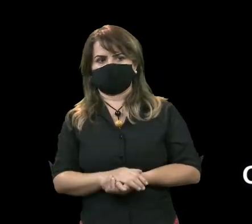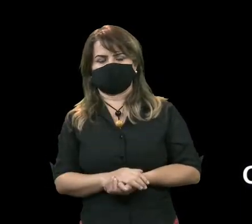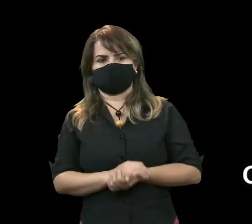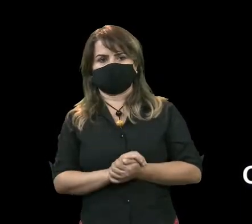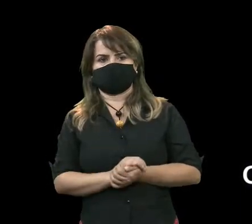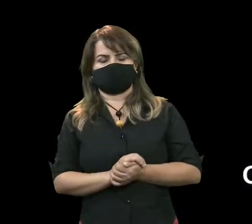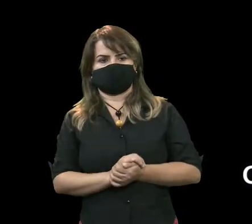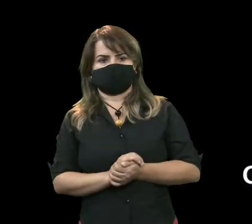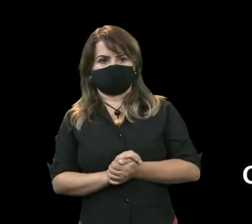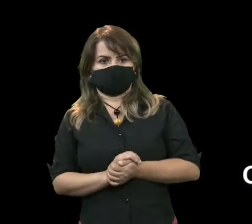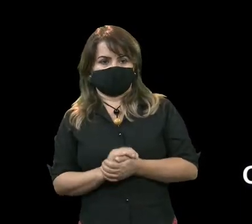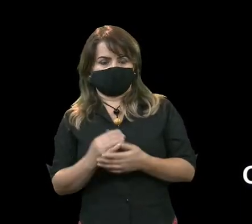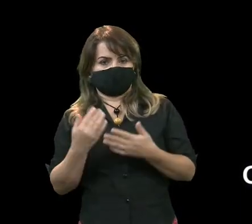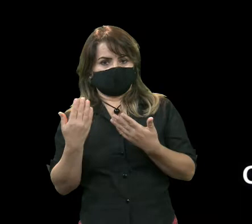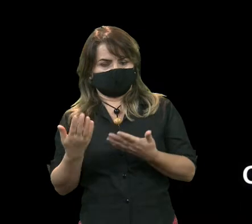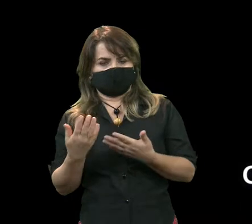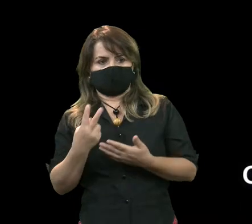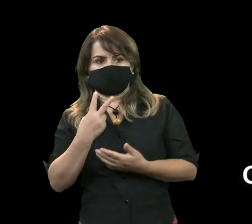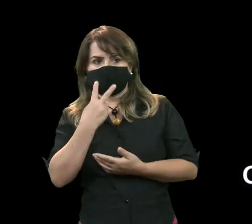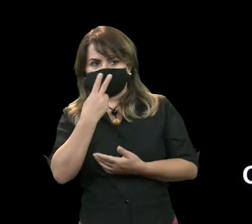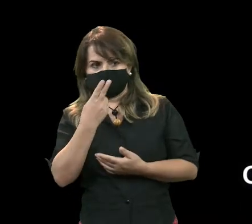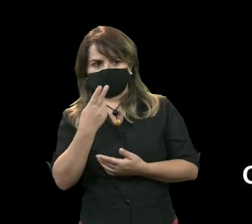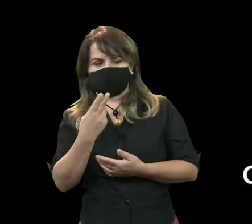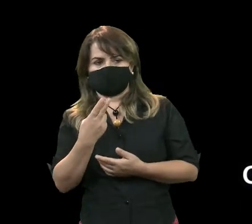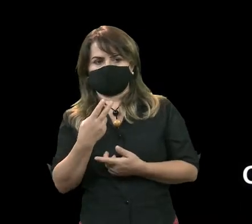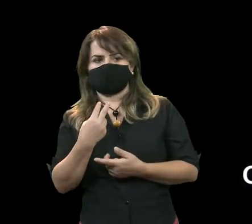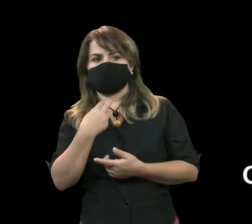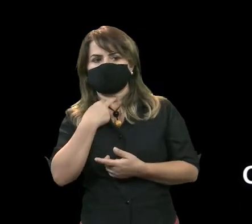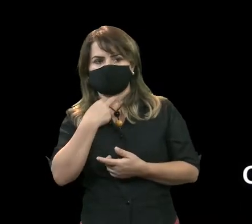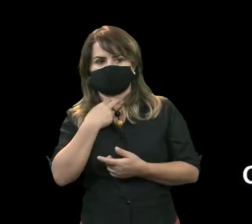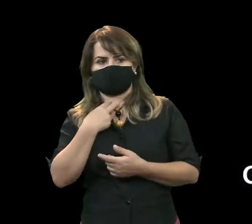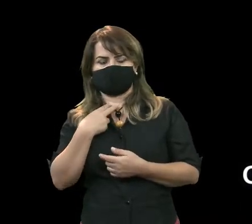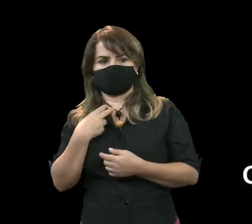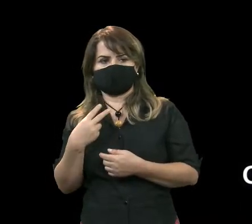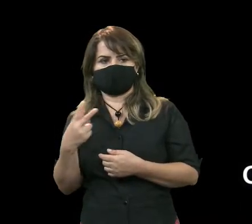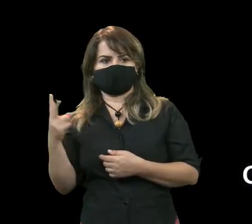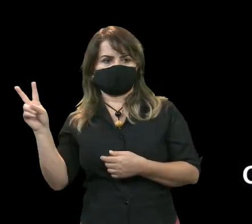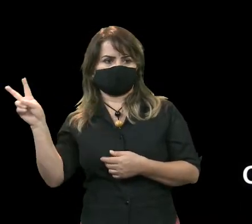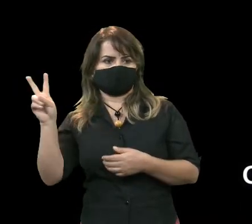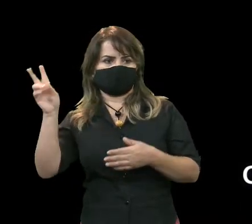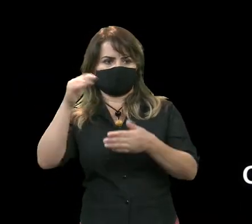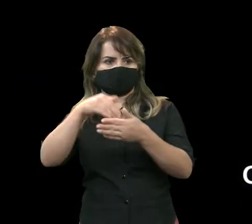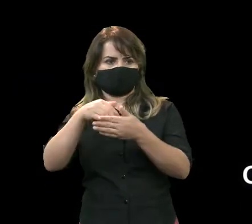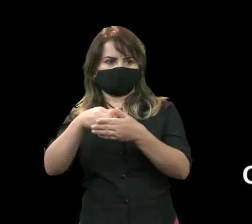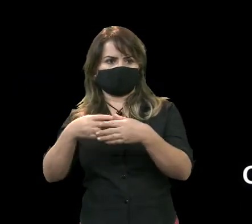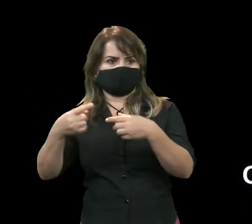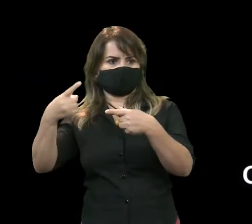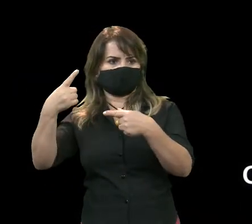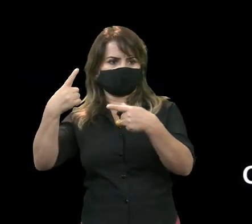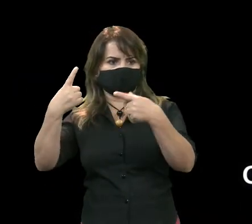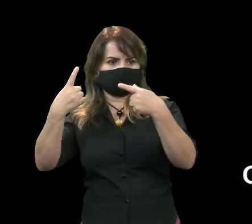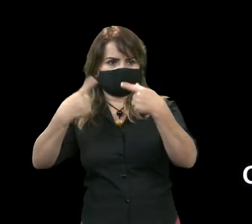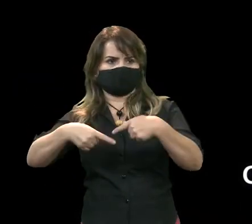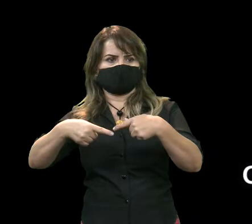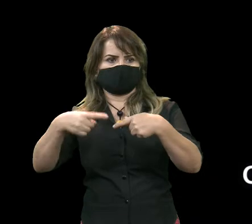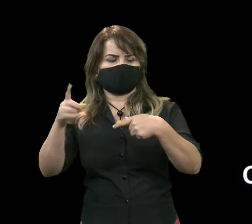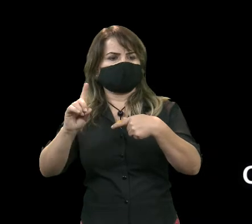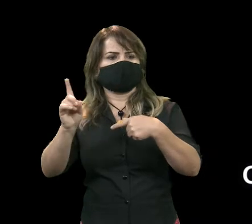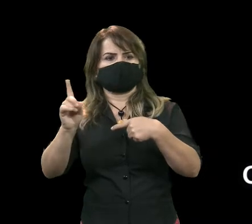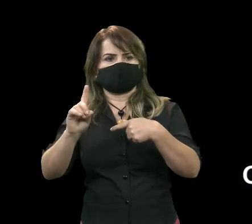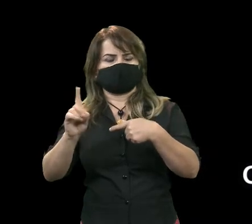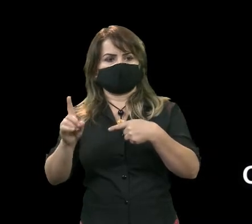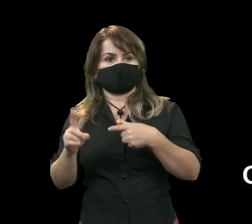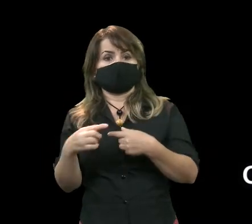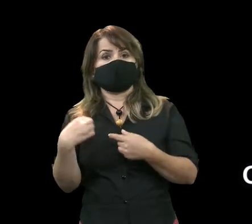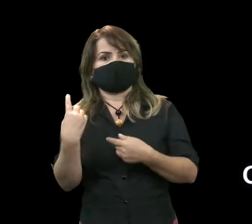acho que não é o caso de votar negativamente ou contrariamente, nem agora e nem depois. Então, eles estão pedindo uma ferramenta, eu acho que essa